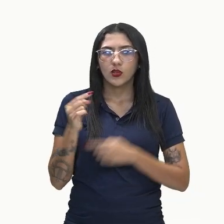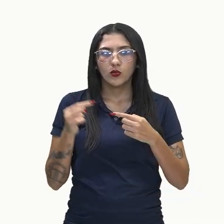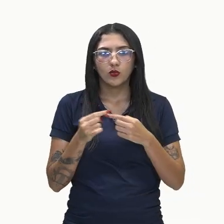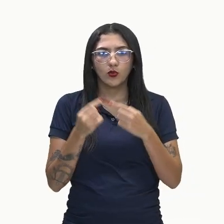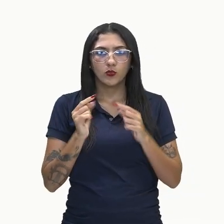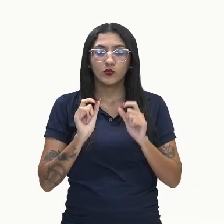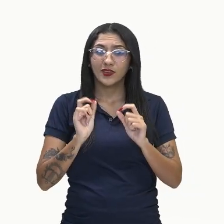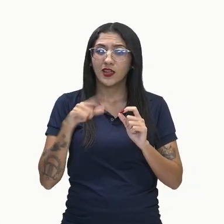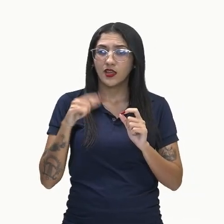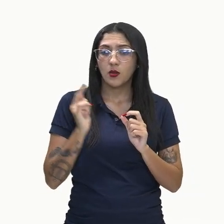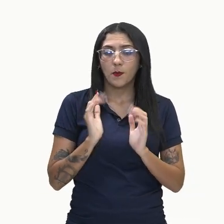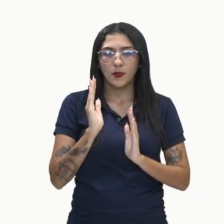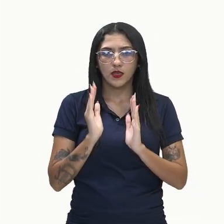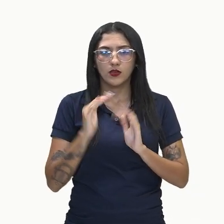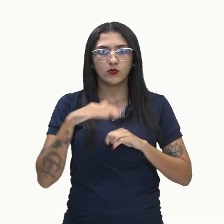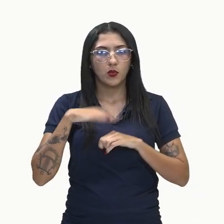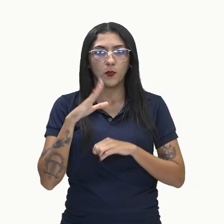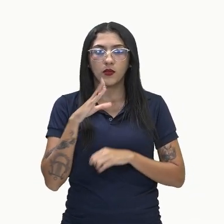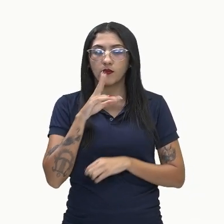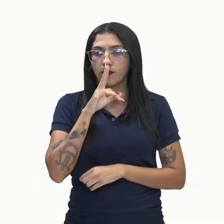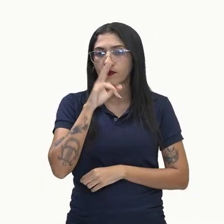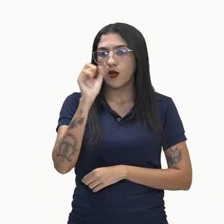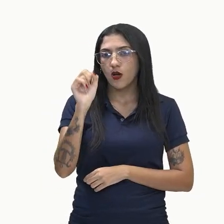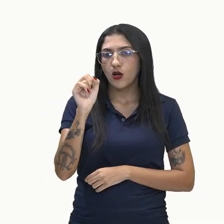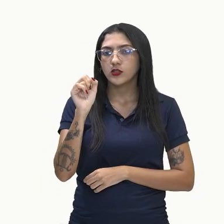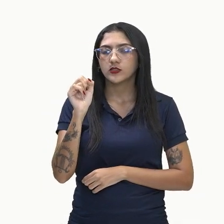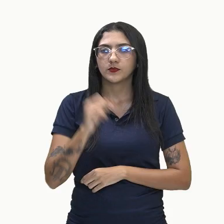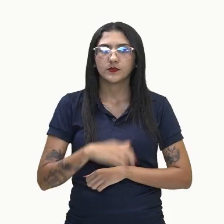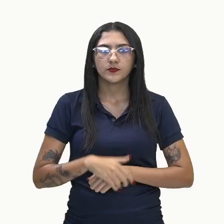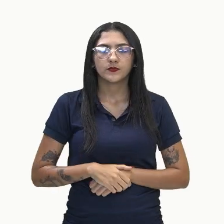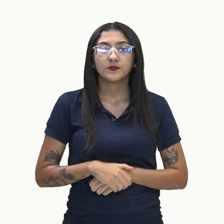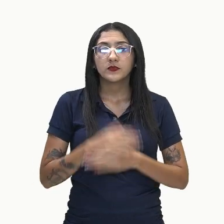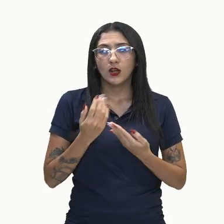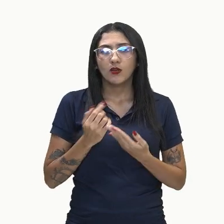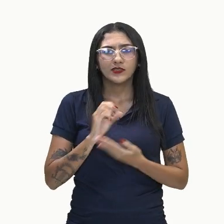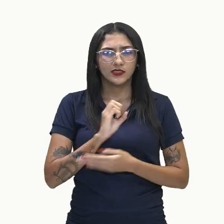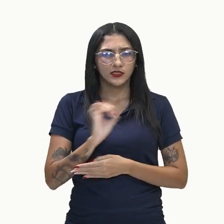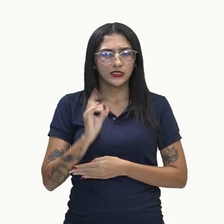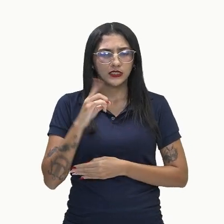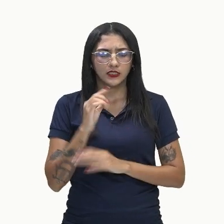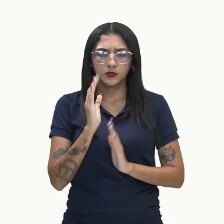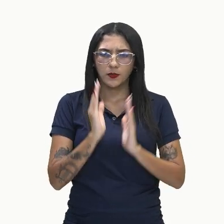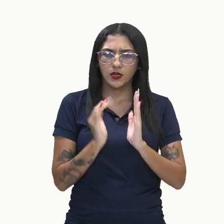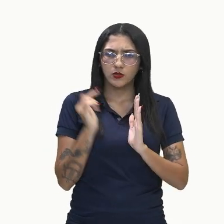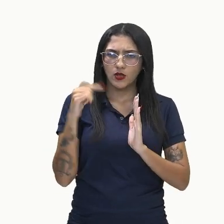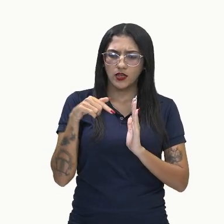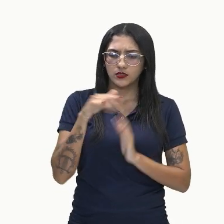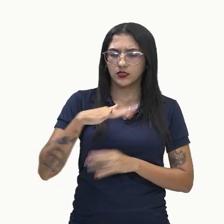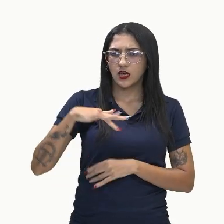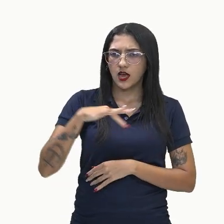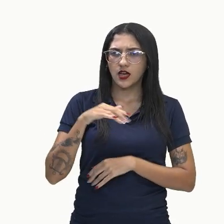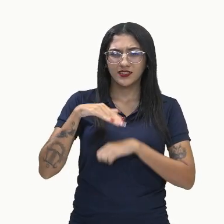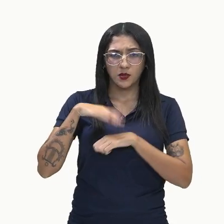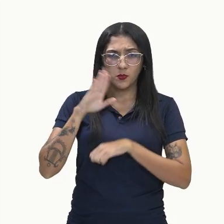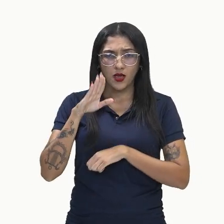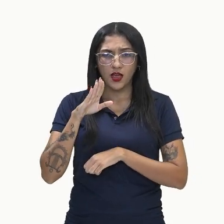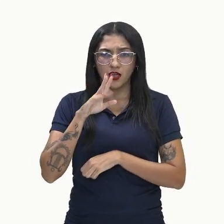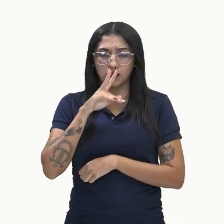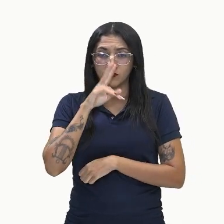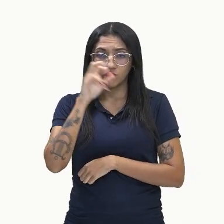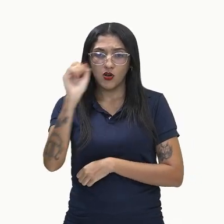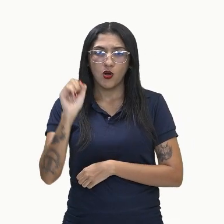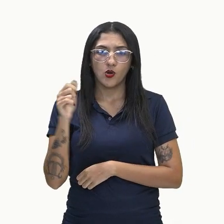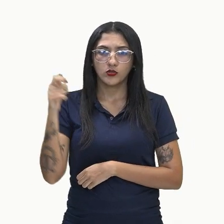mais forte, se a gente está recebendo aí mais raios solares nessa faixa